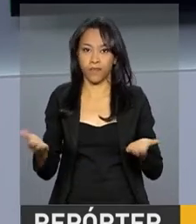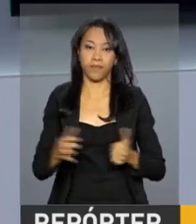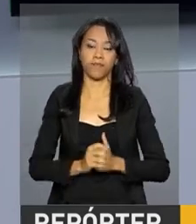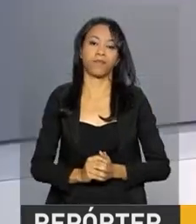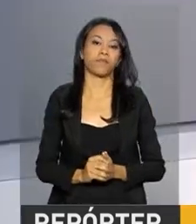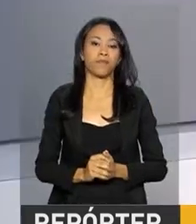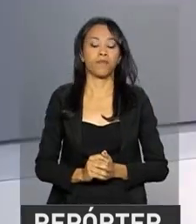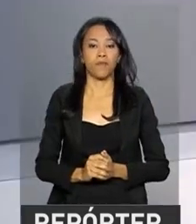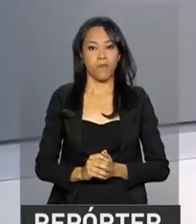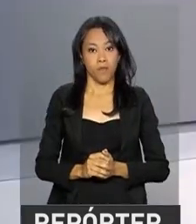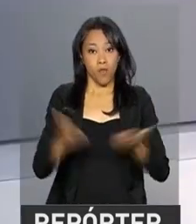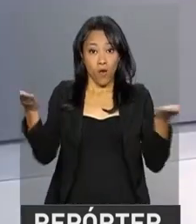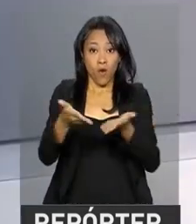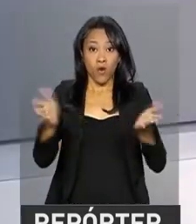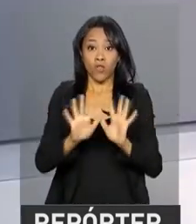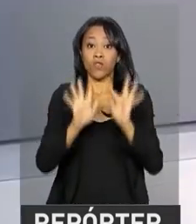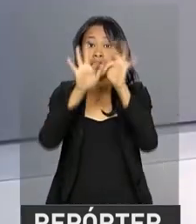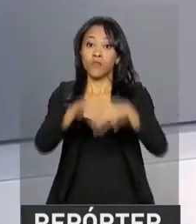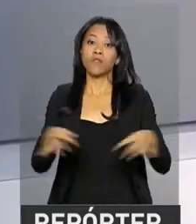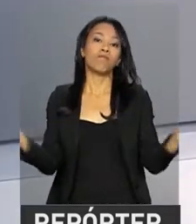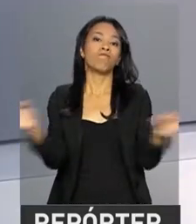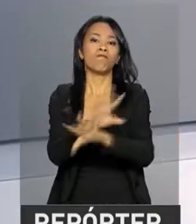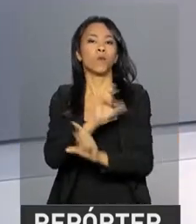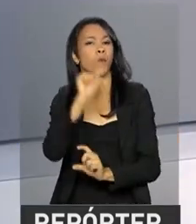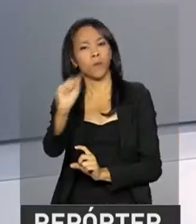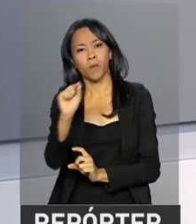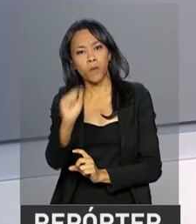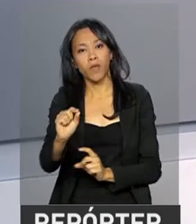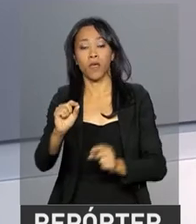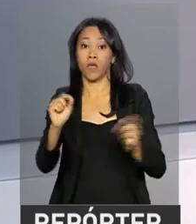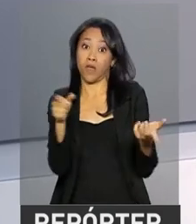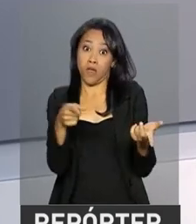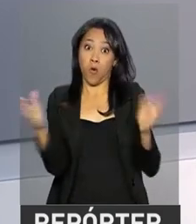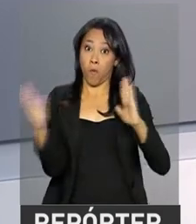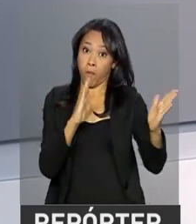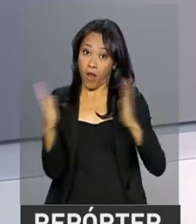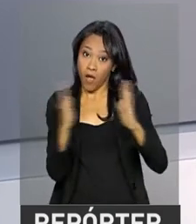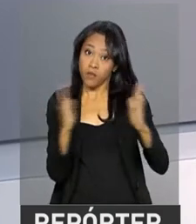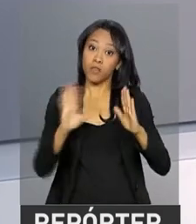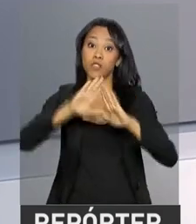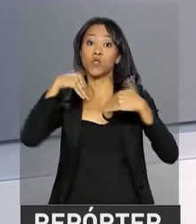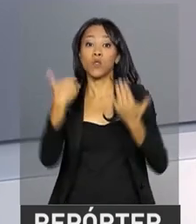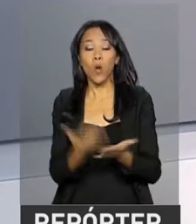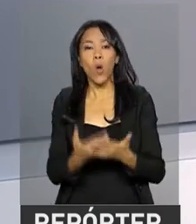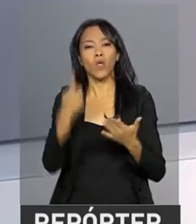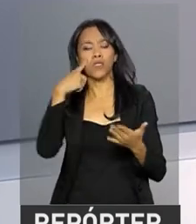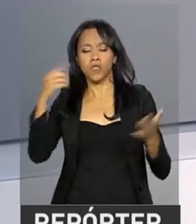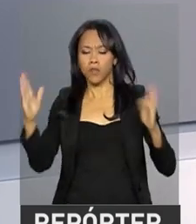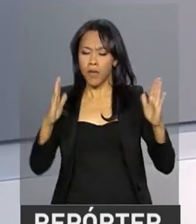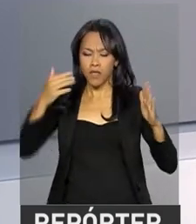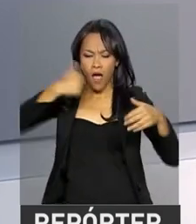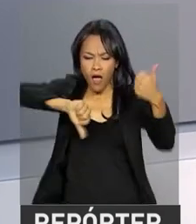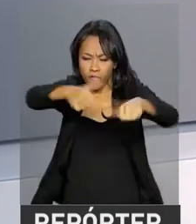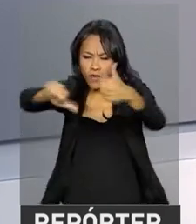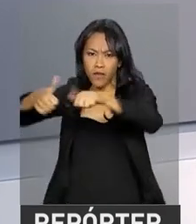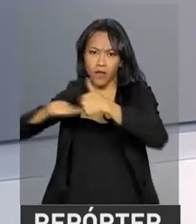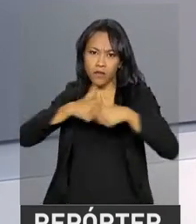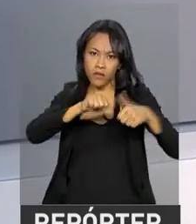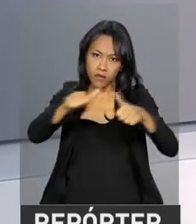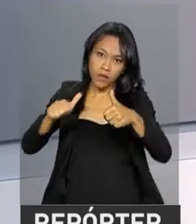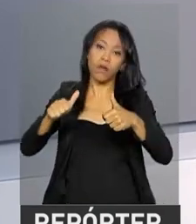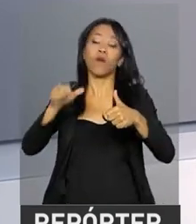seleção.mec.gov.br. E termina hoje também o prazo para que as escolas que fazem parte do sistema de avaliação da educação